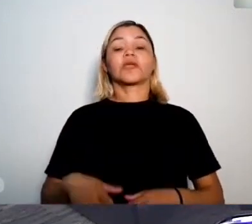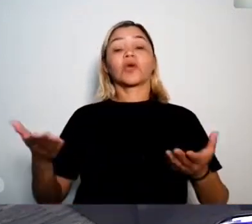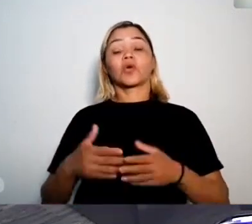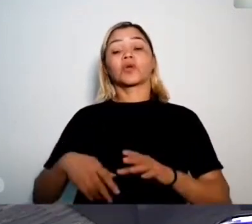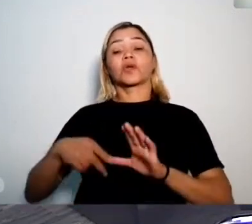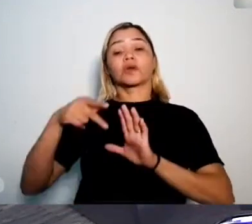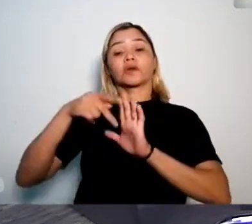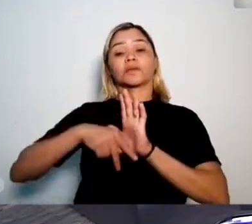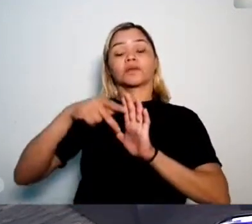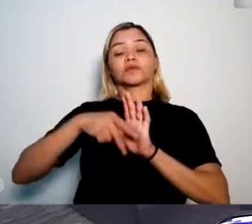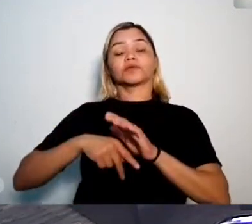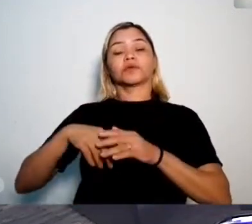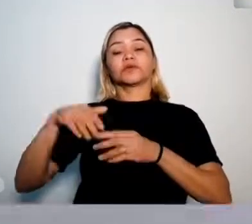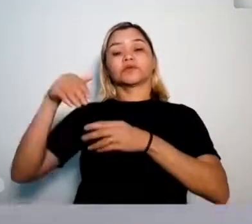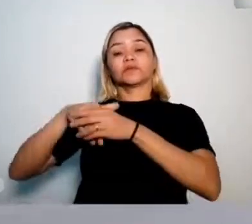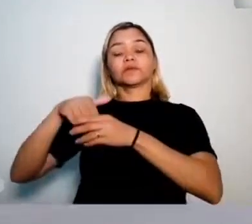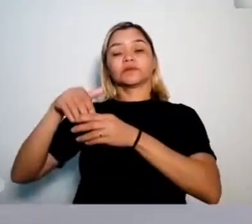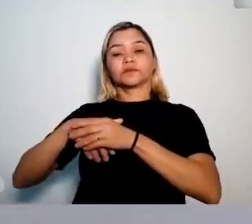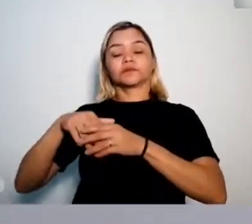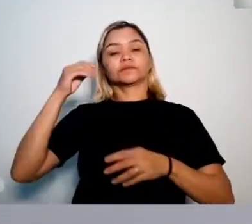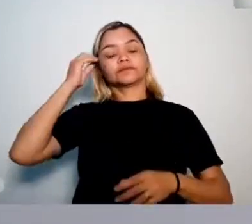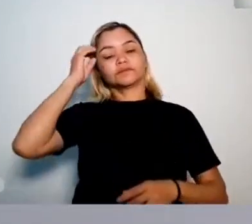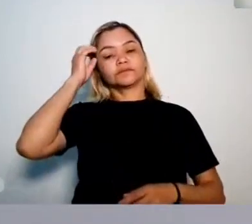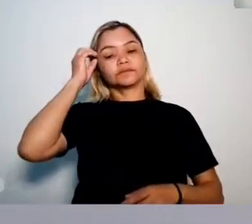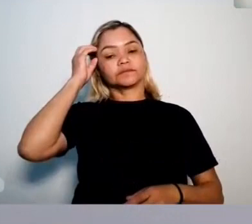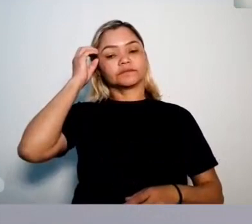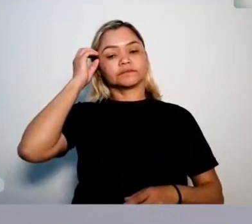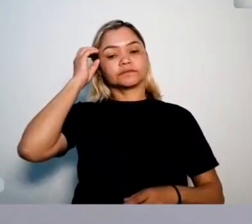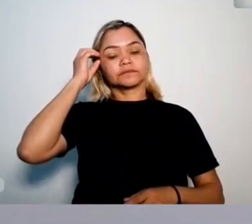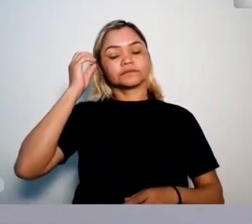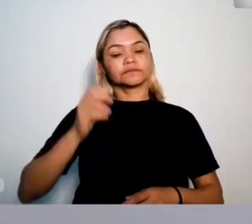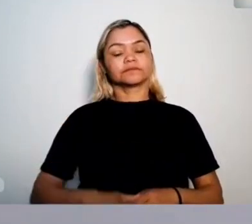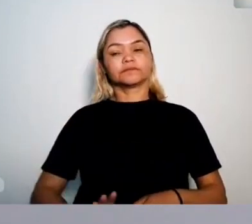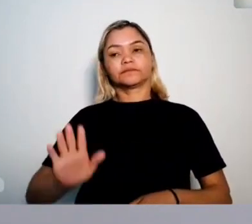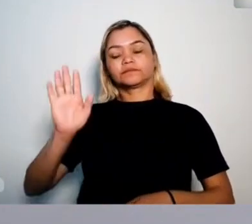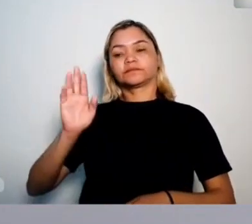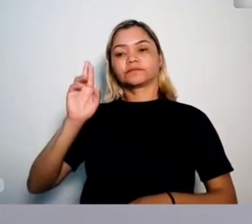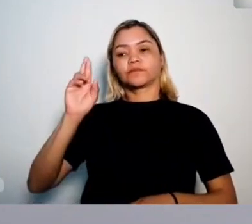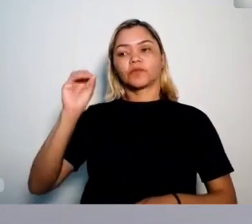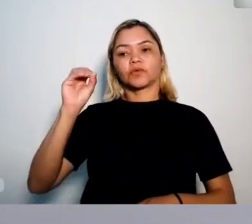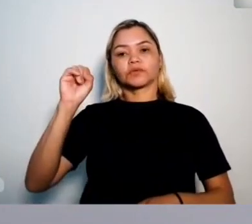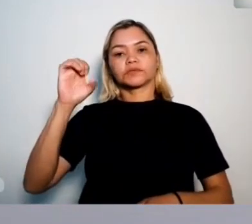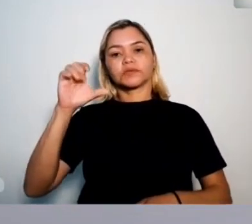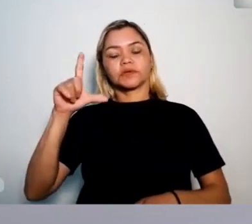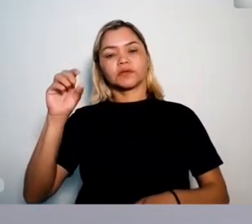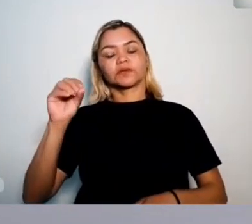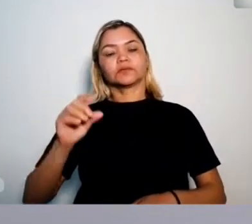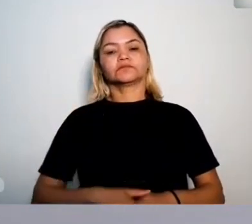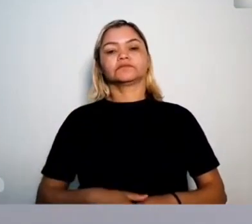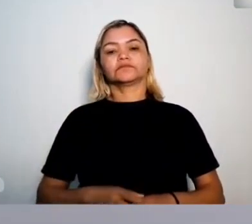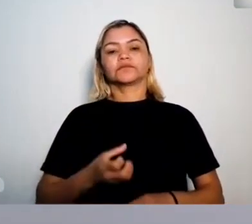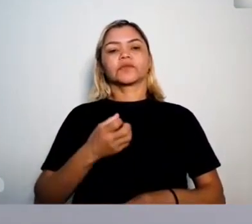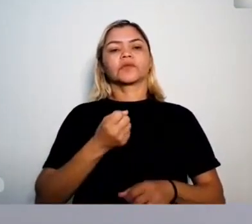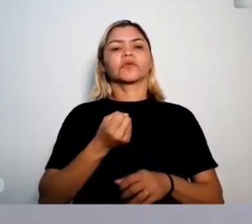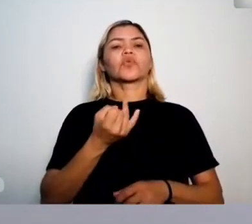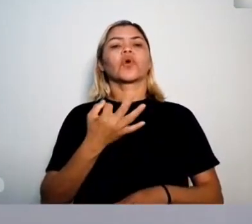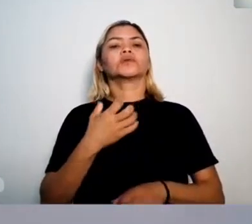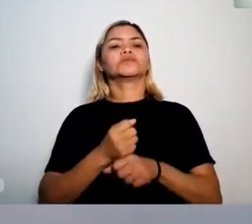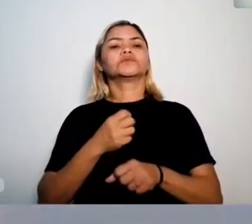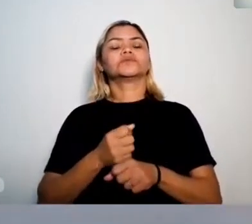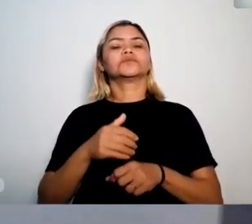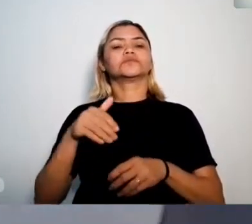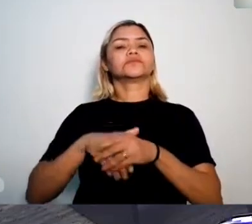Salve mensagem. Questão de ordem, presidente. Tem a palavra pela ordem, vereadora Rosiane. O senhor não deu a quantidade de votação que foram a favor